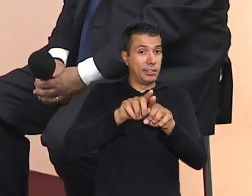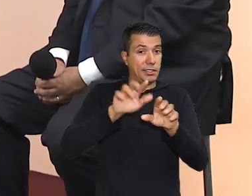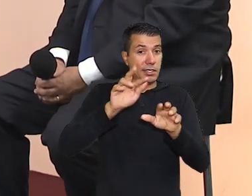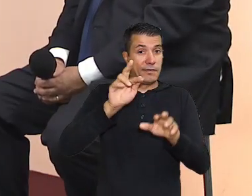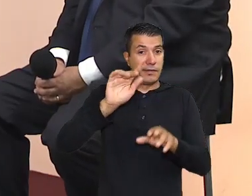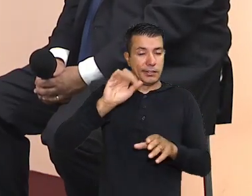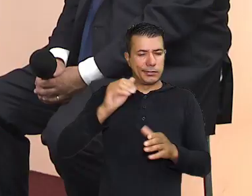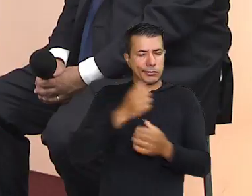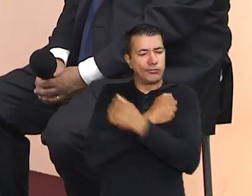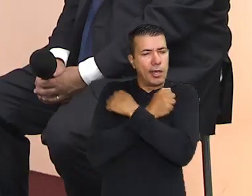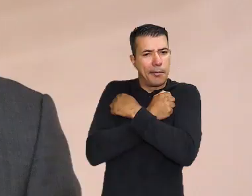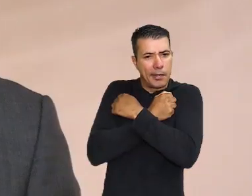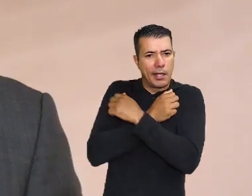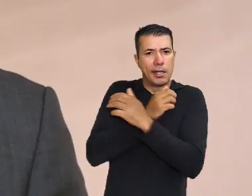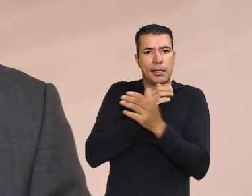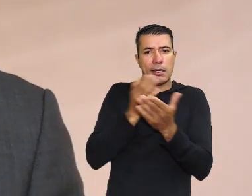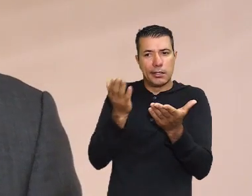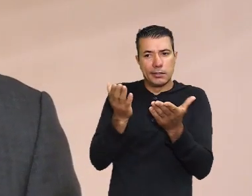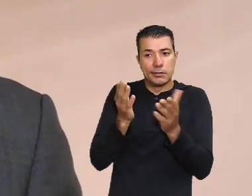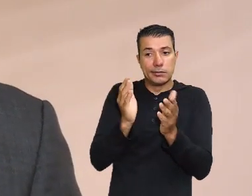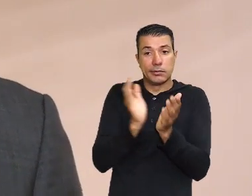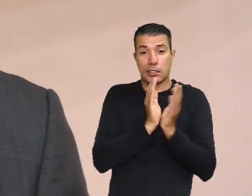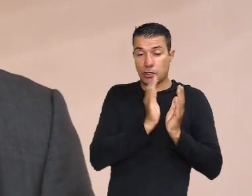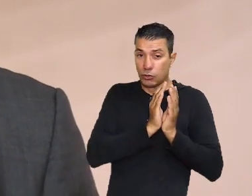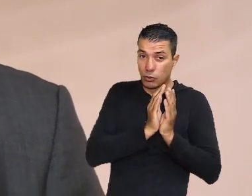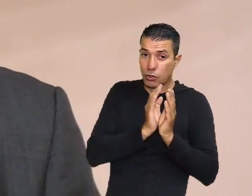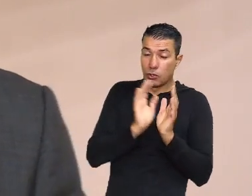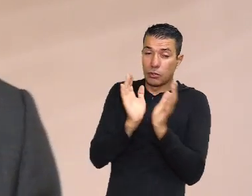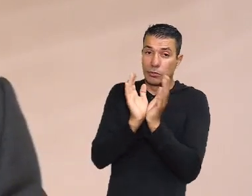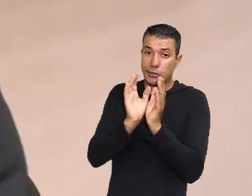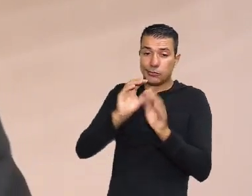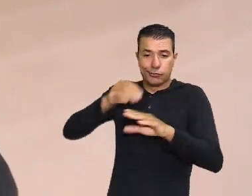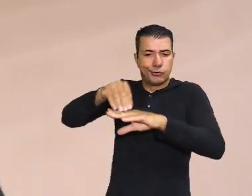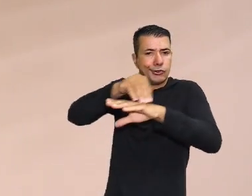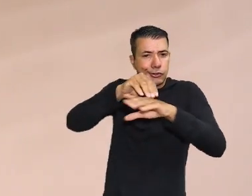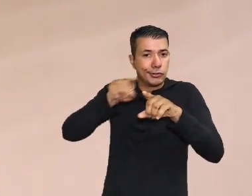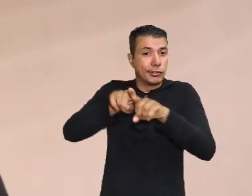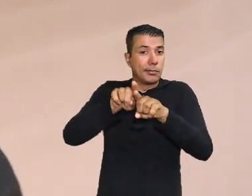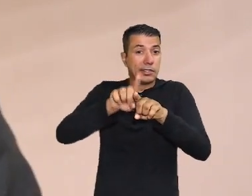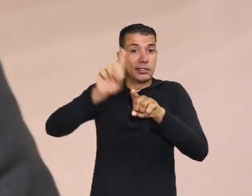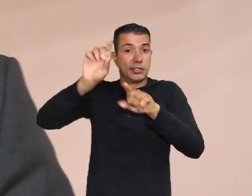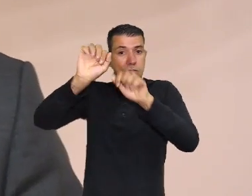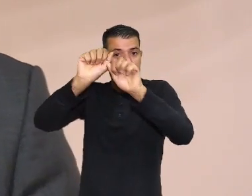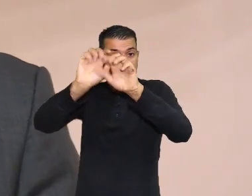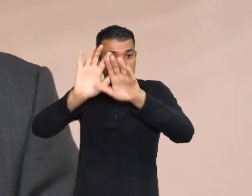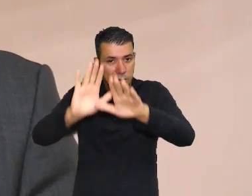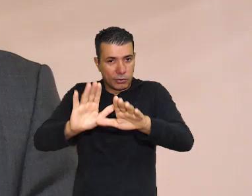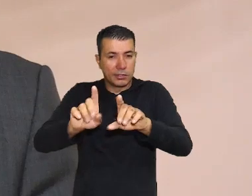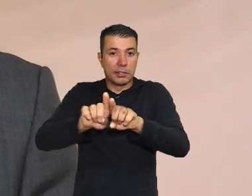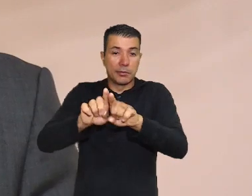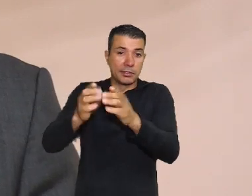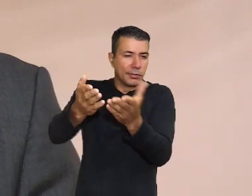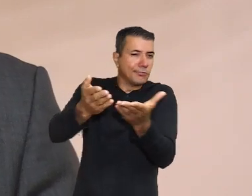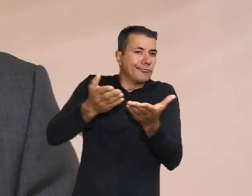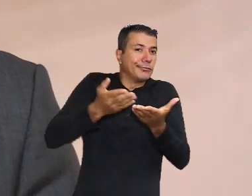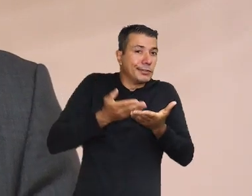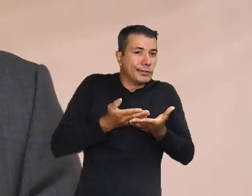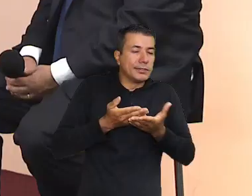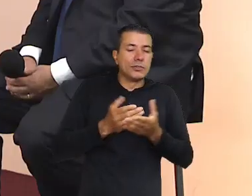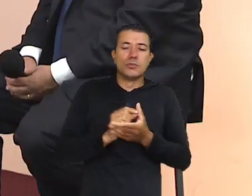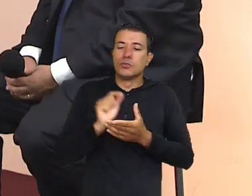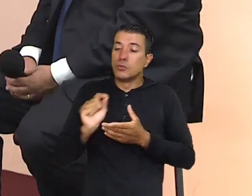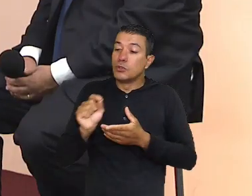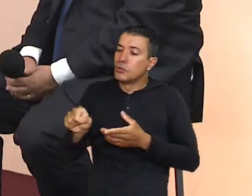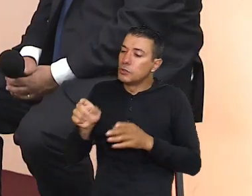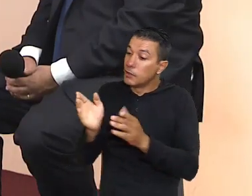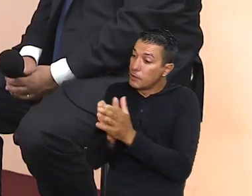um abraço para a escola e também lá para o seu distrito. Pastores, que vocês sejam muito bem-vindos, tá bom? Quero